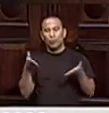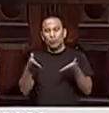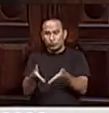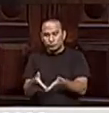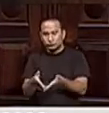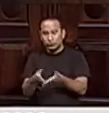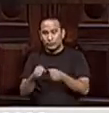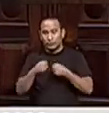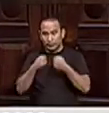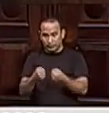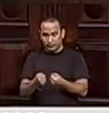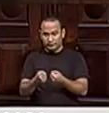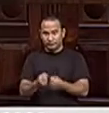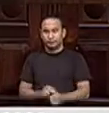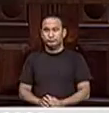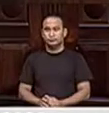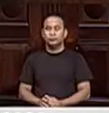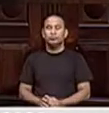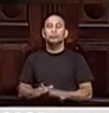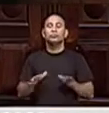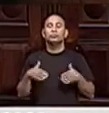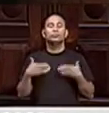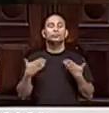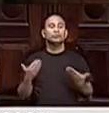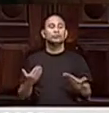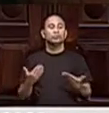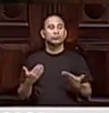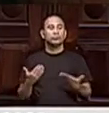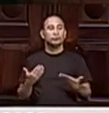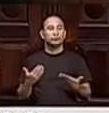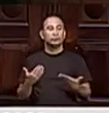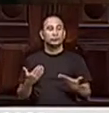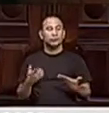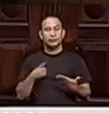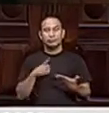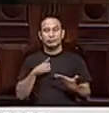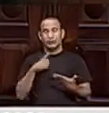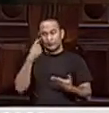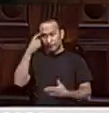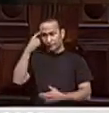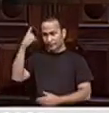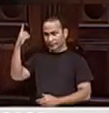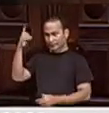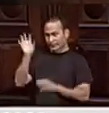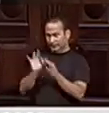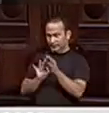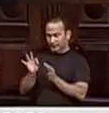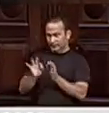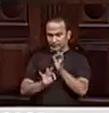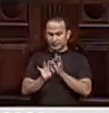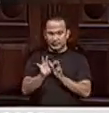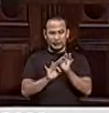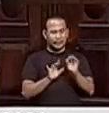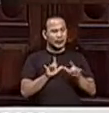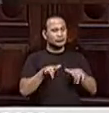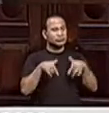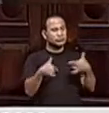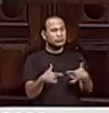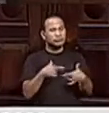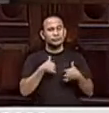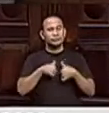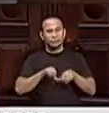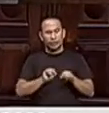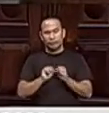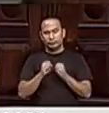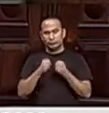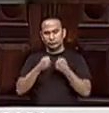poder, ou que estão tendo as suas ideias conduzidas por aqueles que estão no poder,